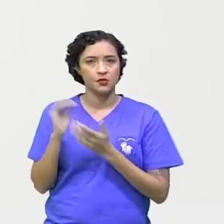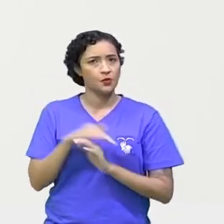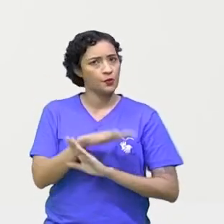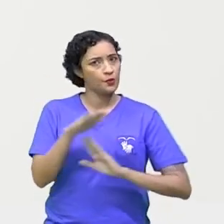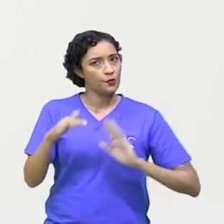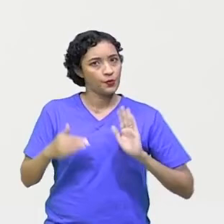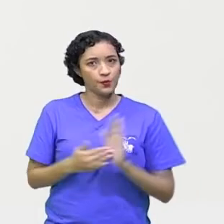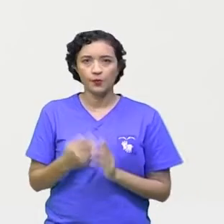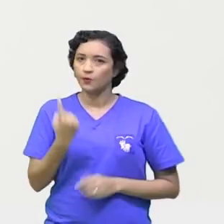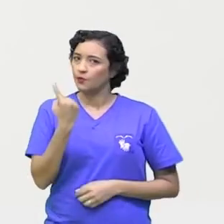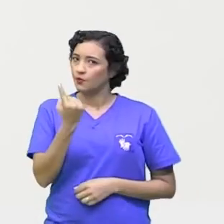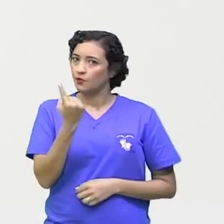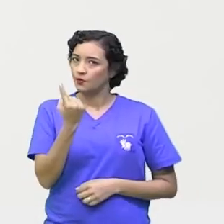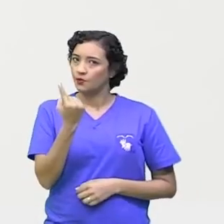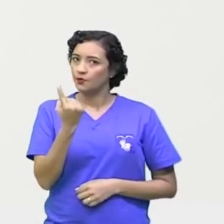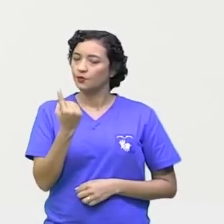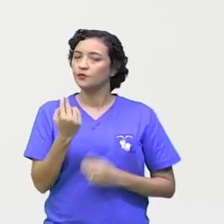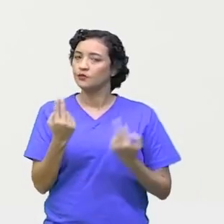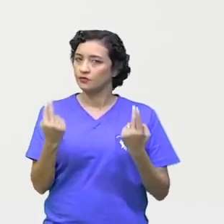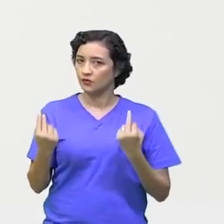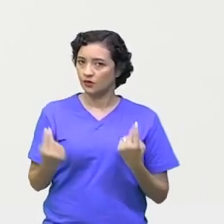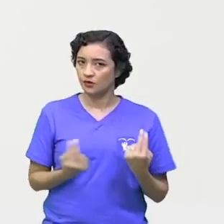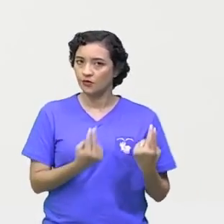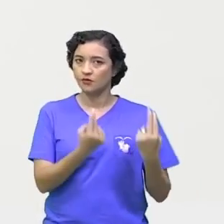tudo 1, correto?